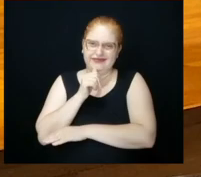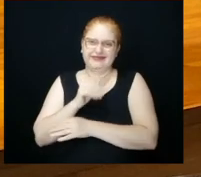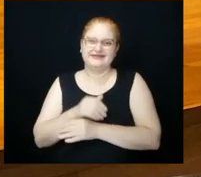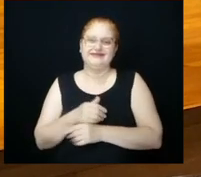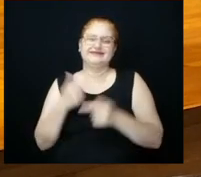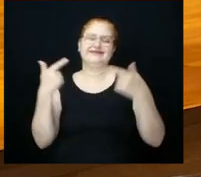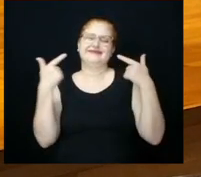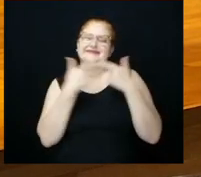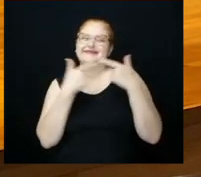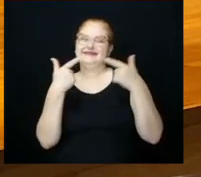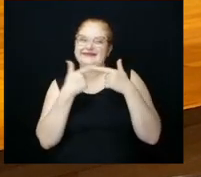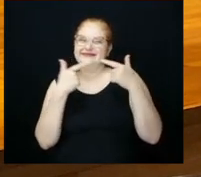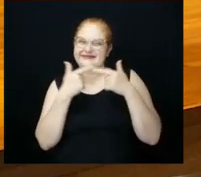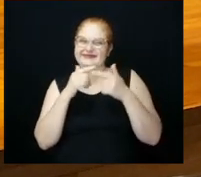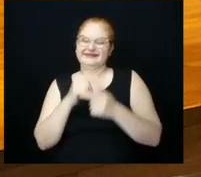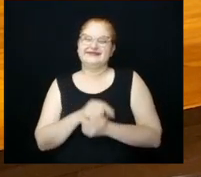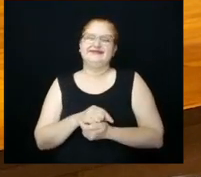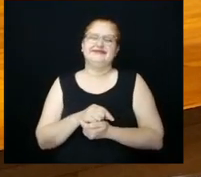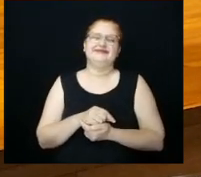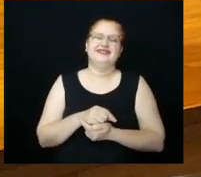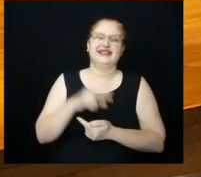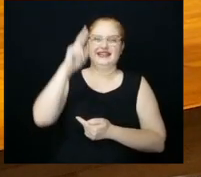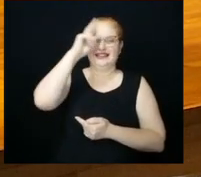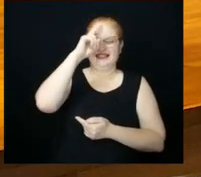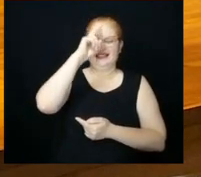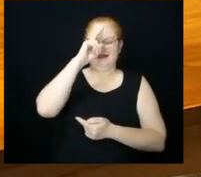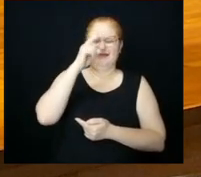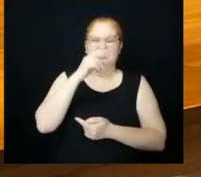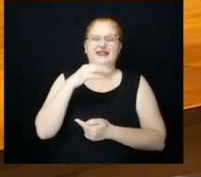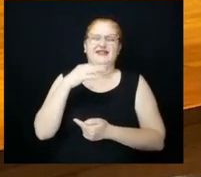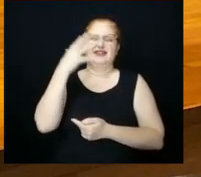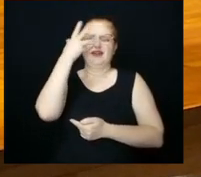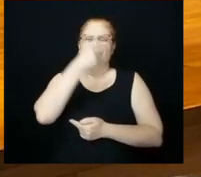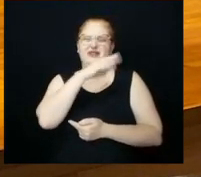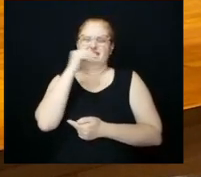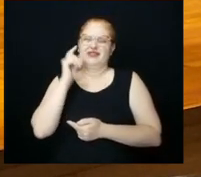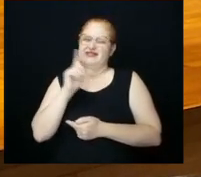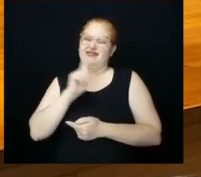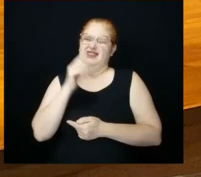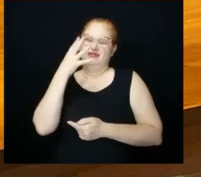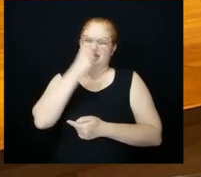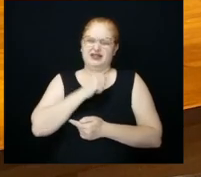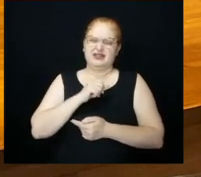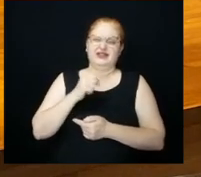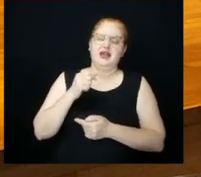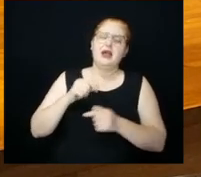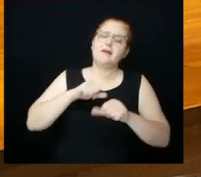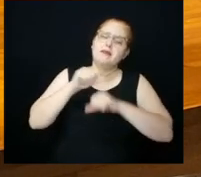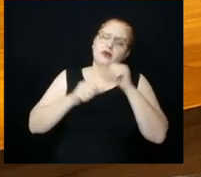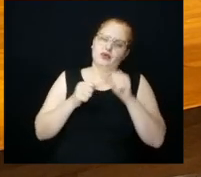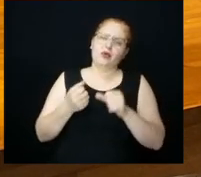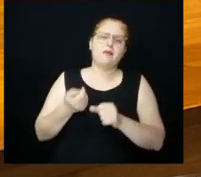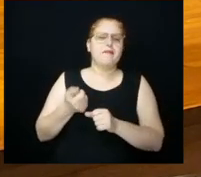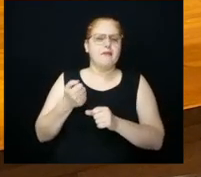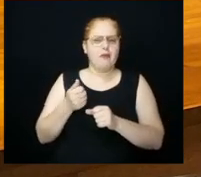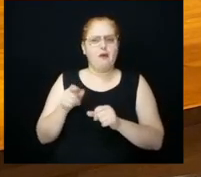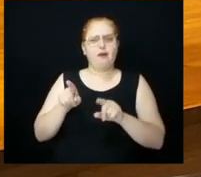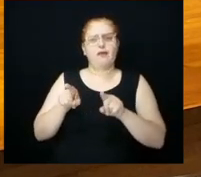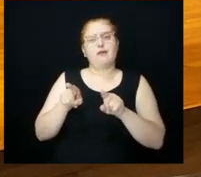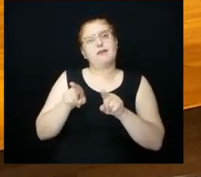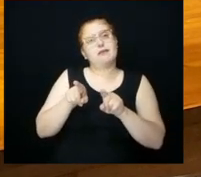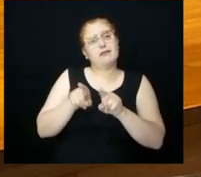elogio, assumindo o velho papel da menina que não era bonita. Sua aparência tinha mudado, mas o ar animado e levemente temerário,